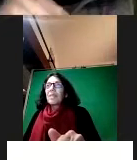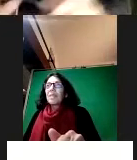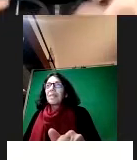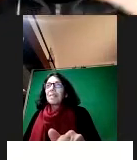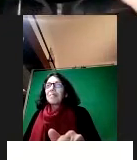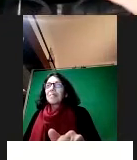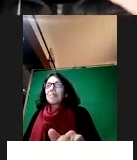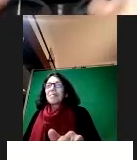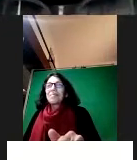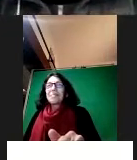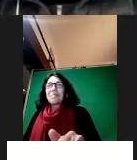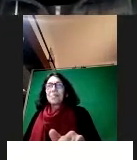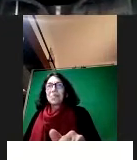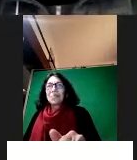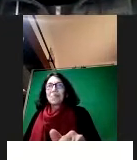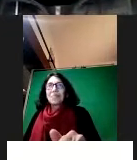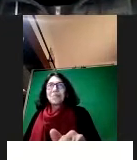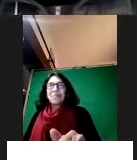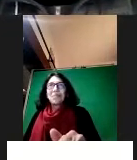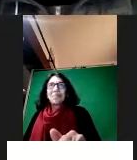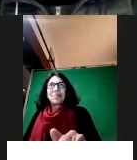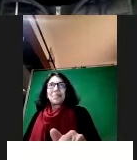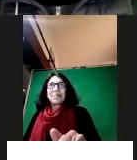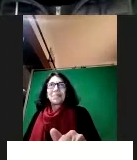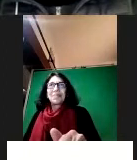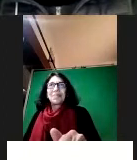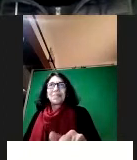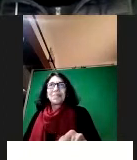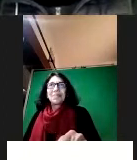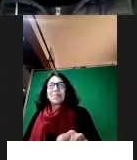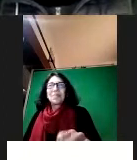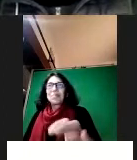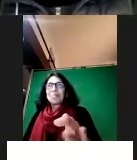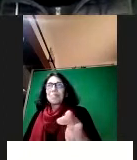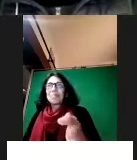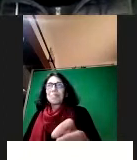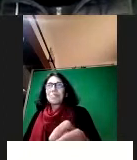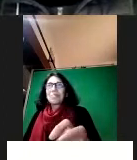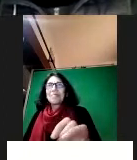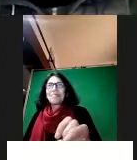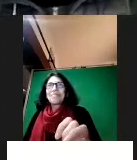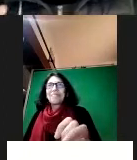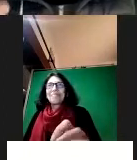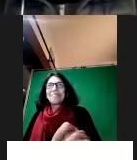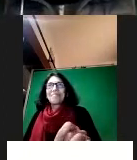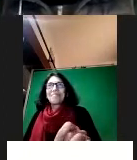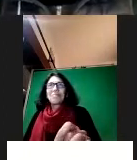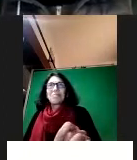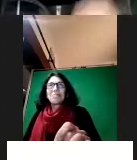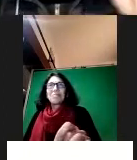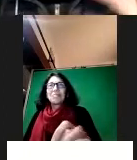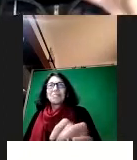e elas estão à mesma escala, e pode-se perceber que a ministra de Sintra é